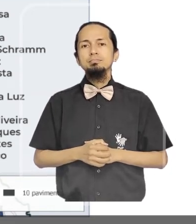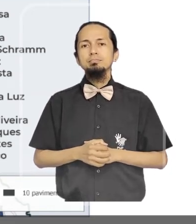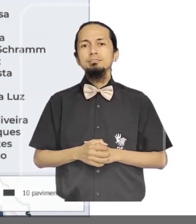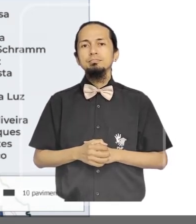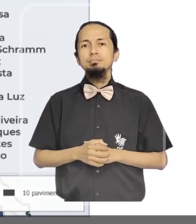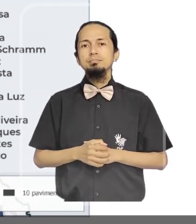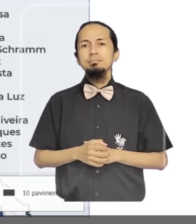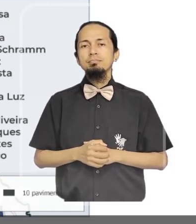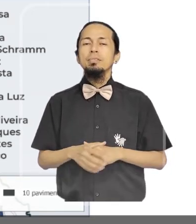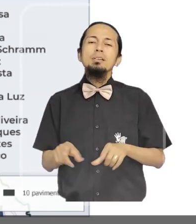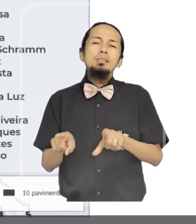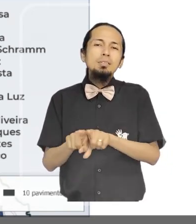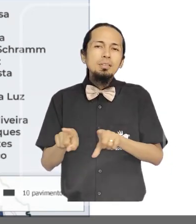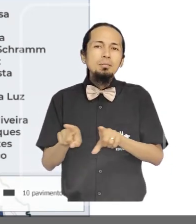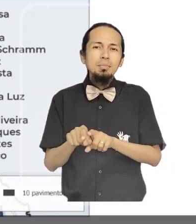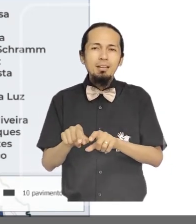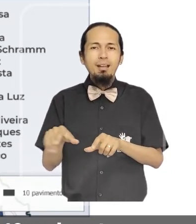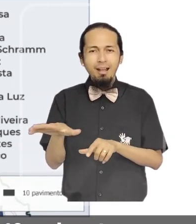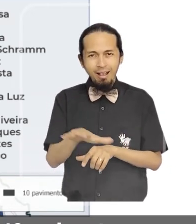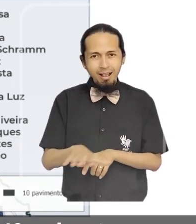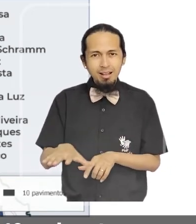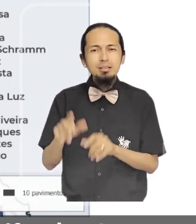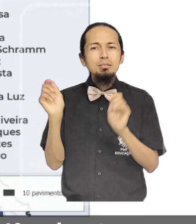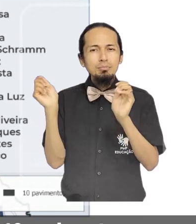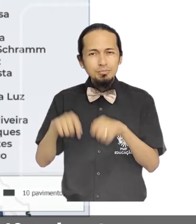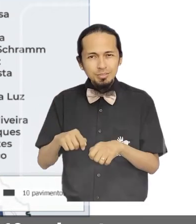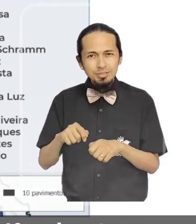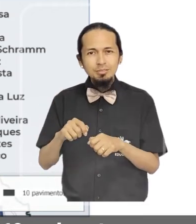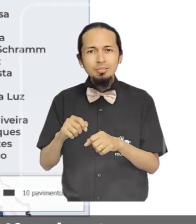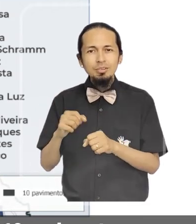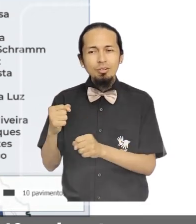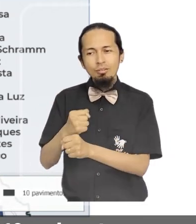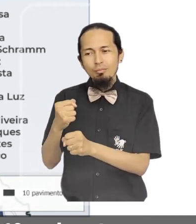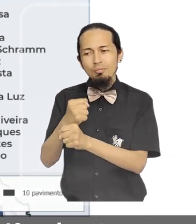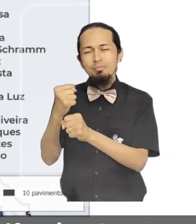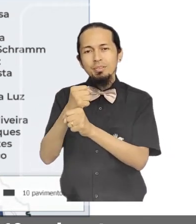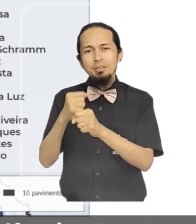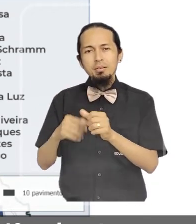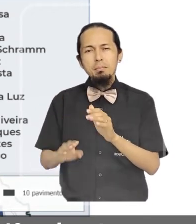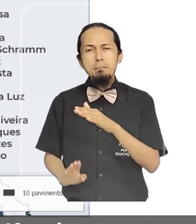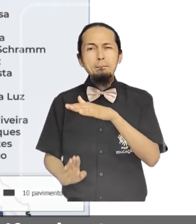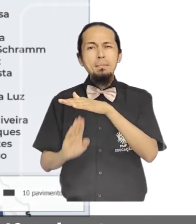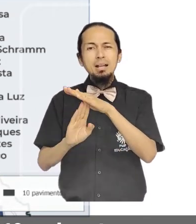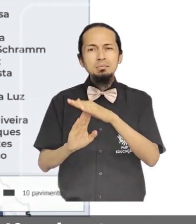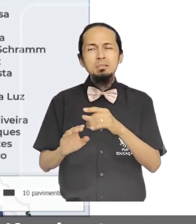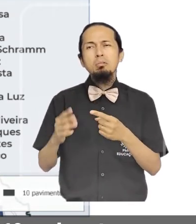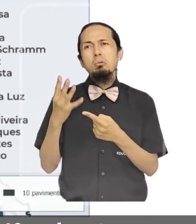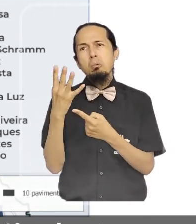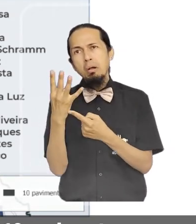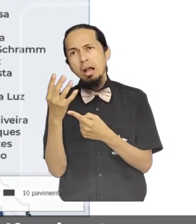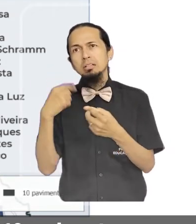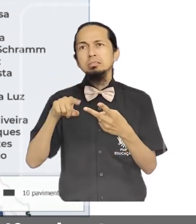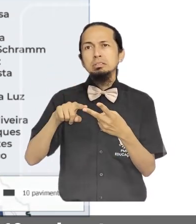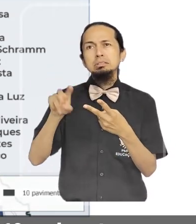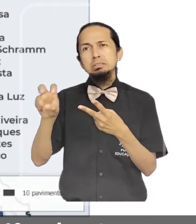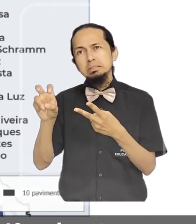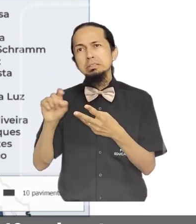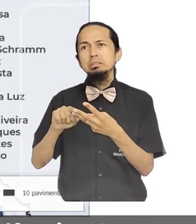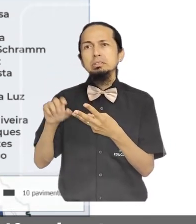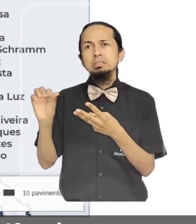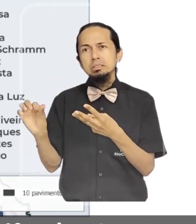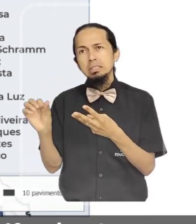pavimentos com os incentivos. Da mesma forma, áreas onde é permitida a construção de no máximo